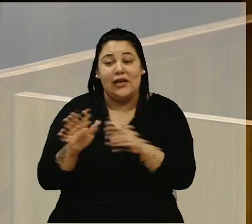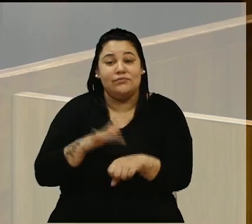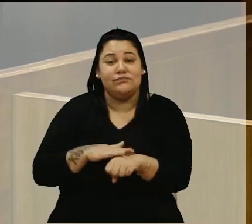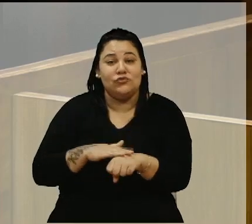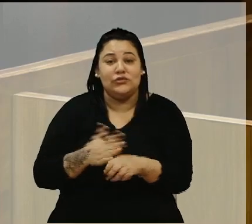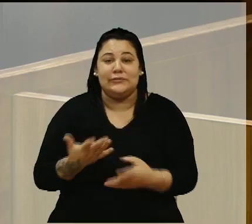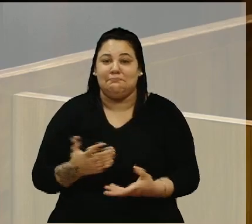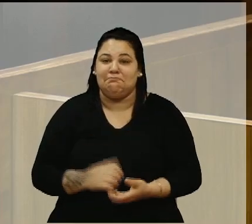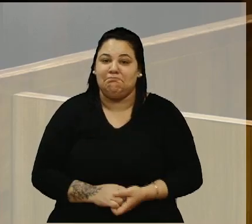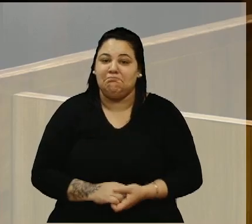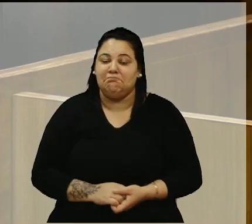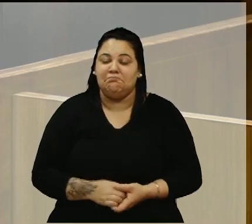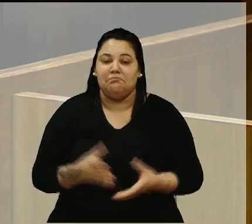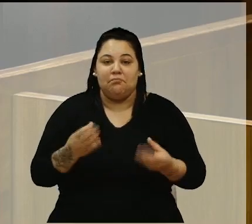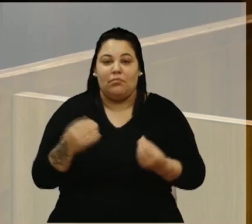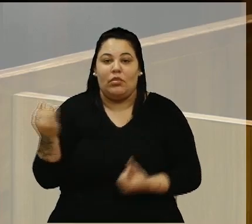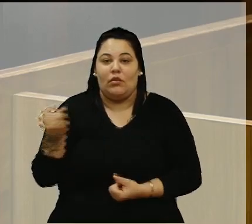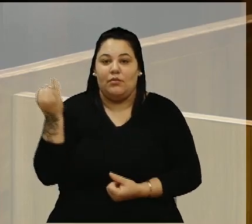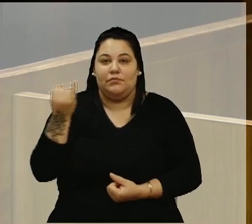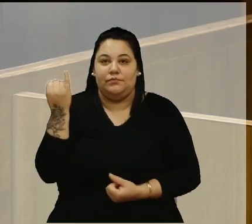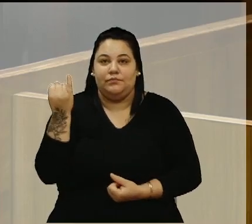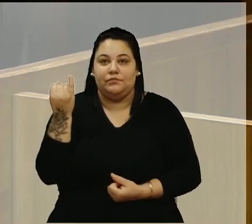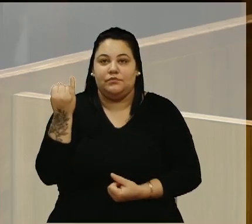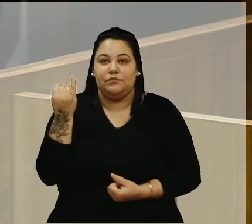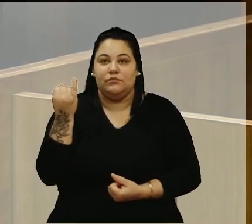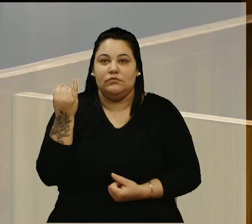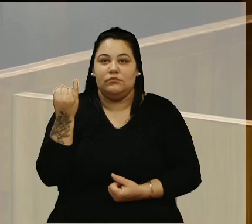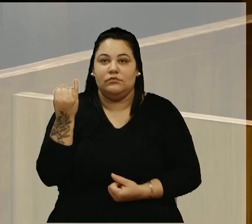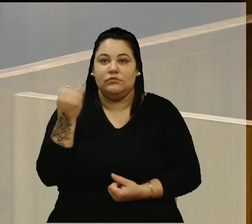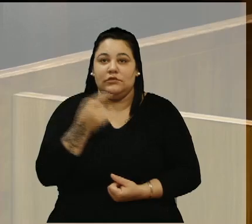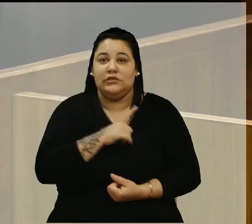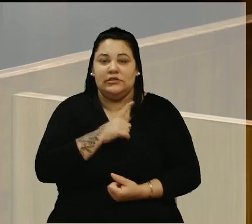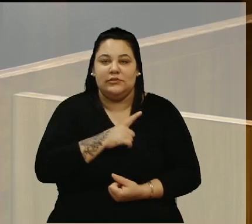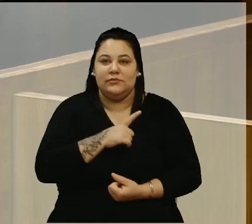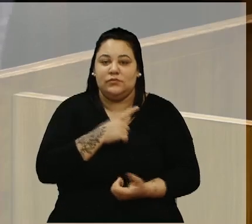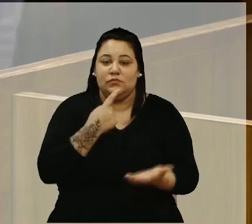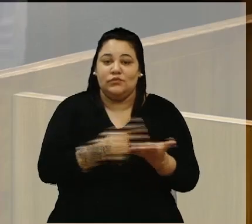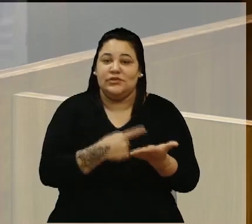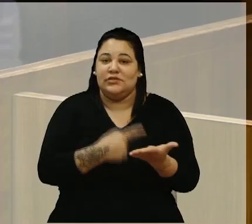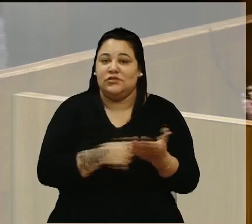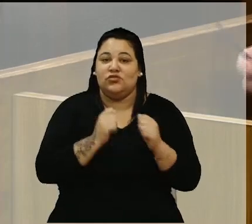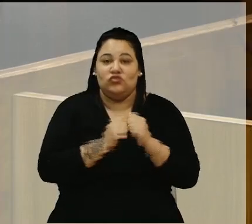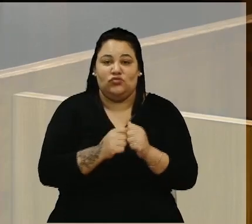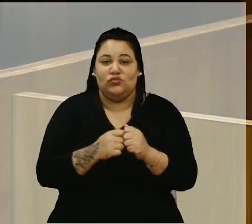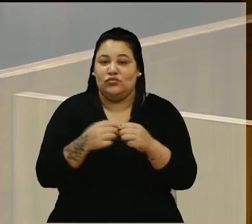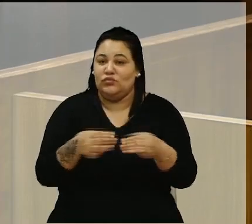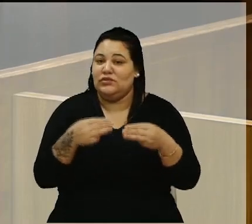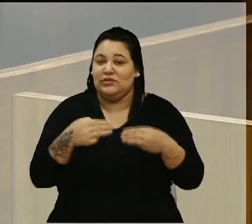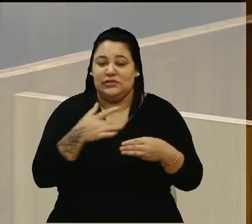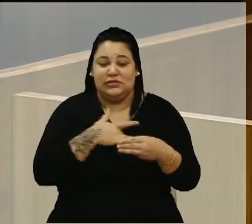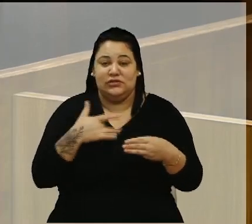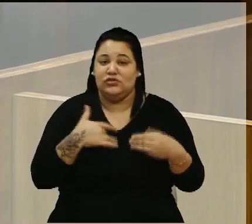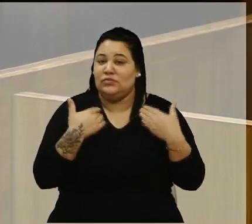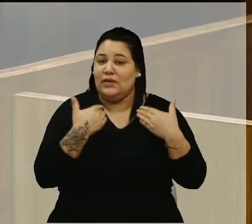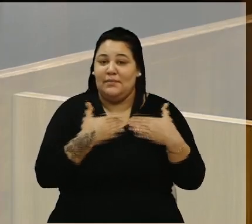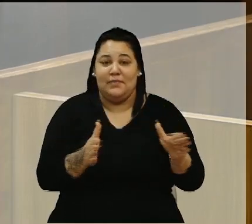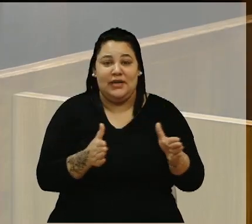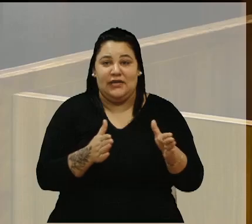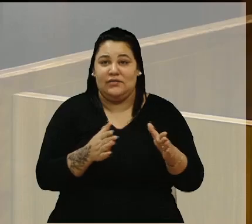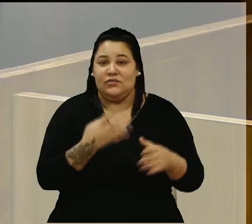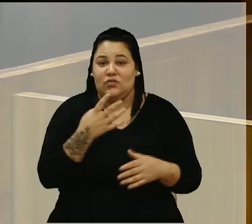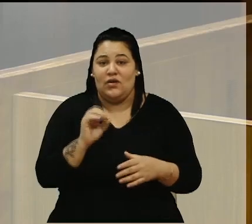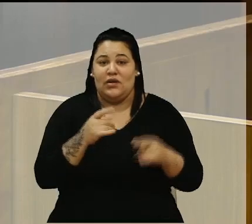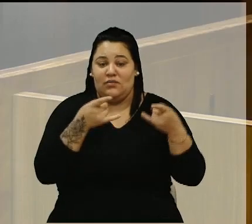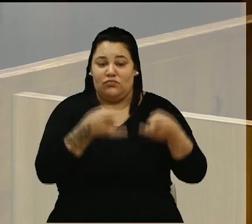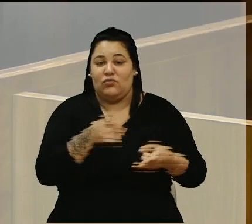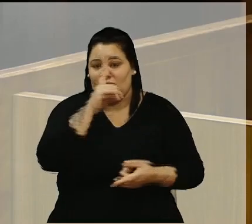Então é de extrema importância que haja um acerto com o Ministério da Saúde para abrir os 40 leitos do Hospital Geral. O senhor me